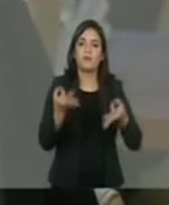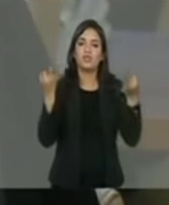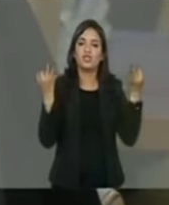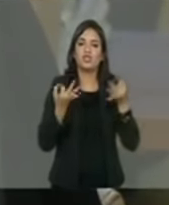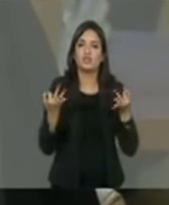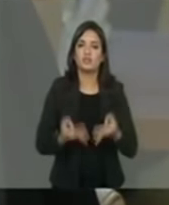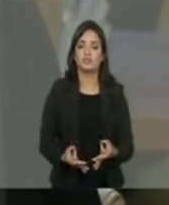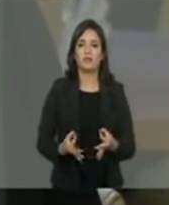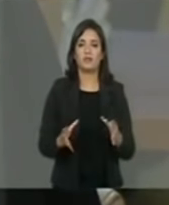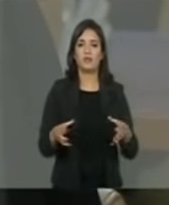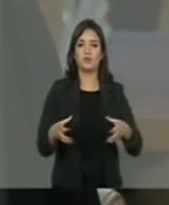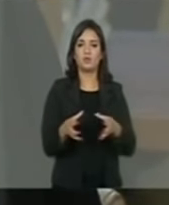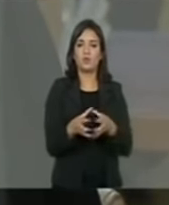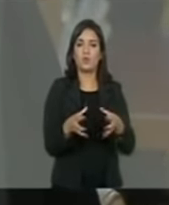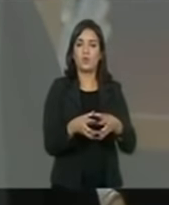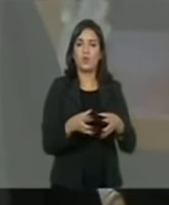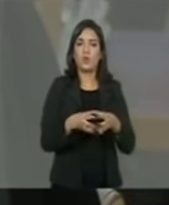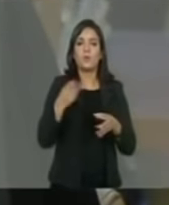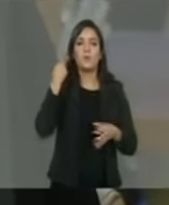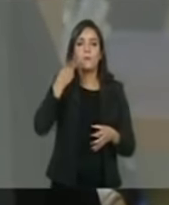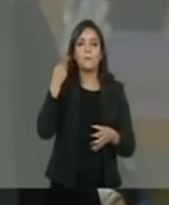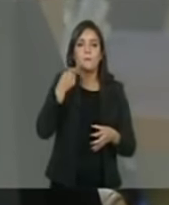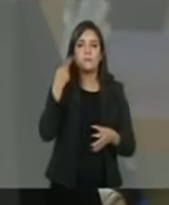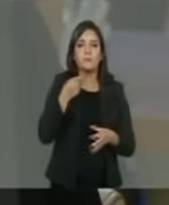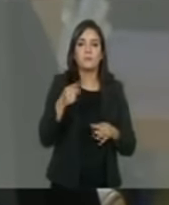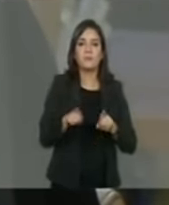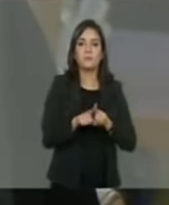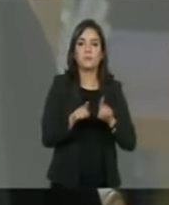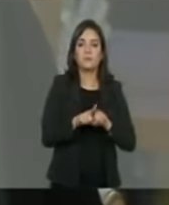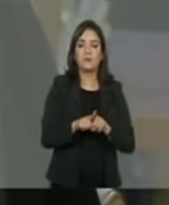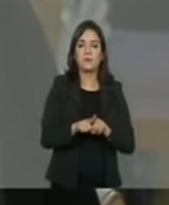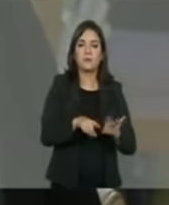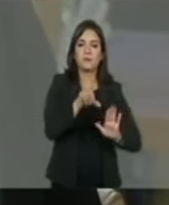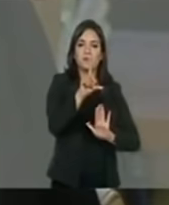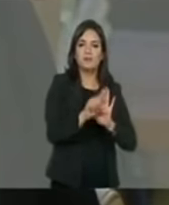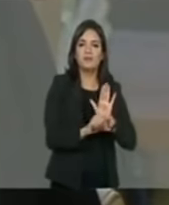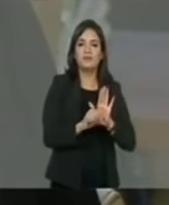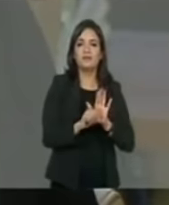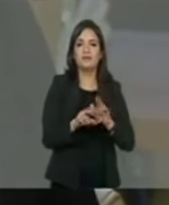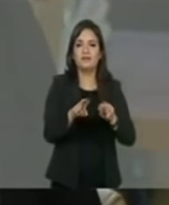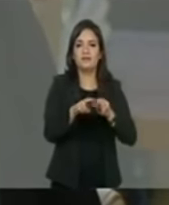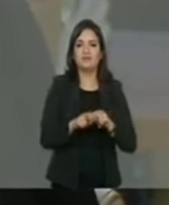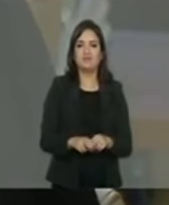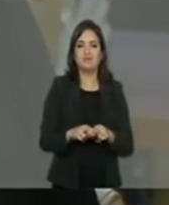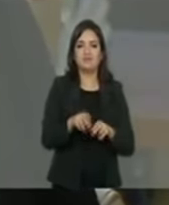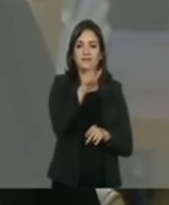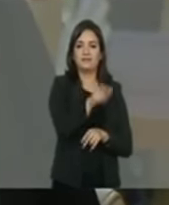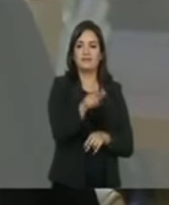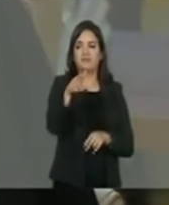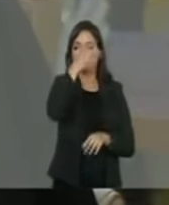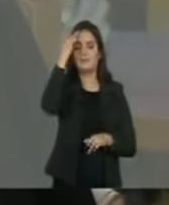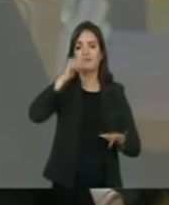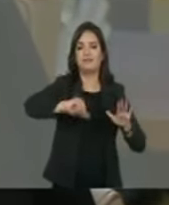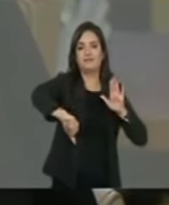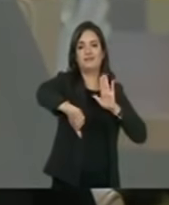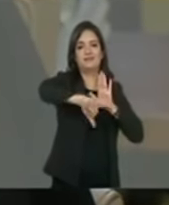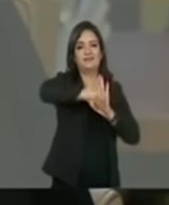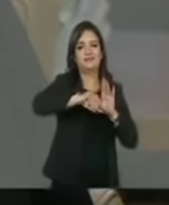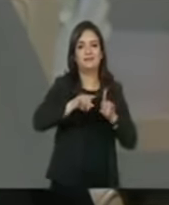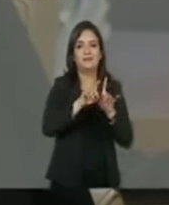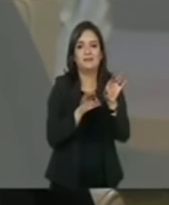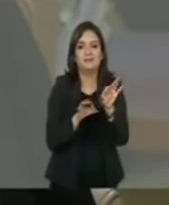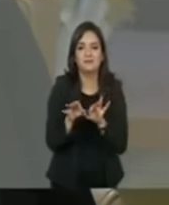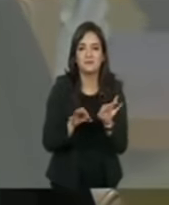política reduzida por esses agentes criminosos ao plano subalterno da delinquência